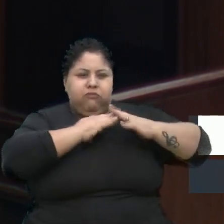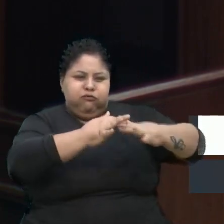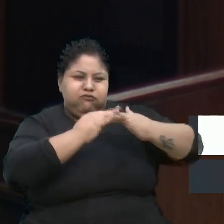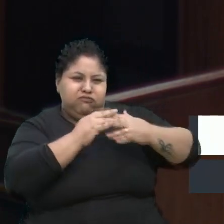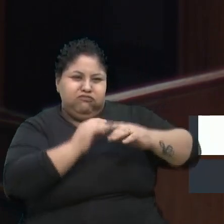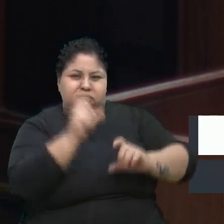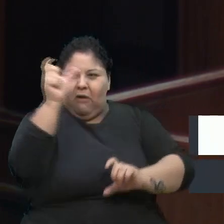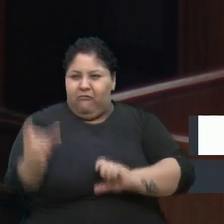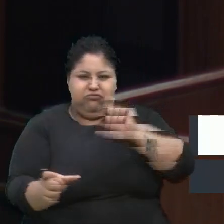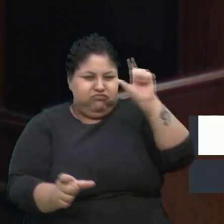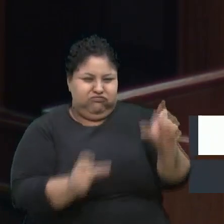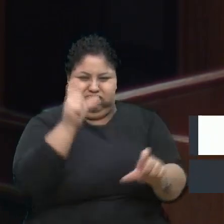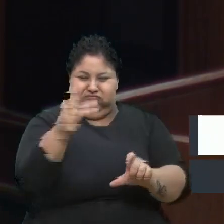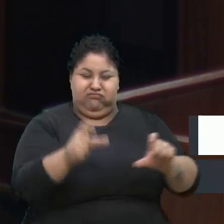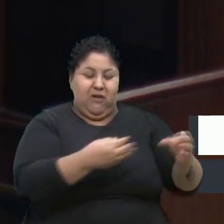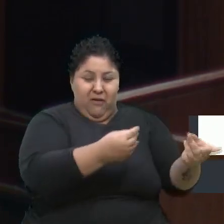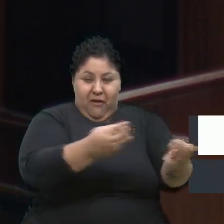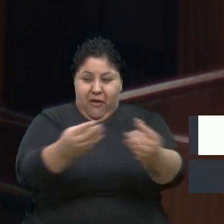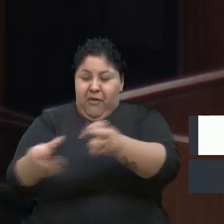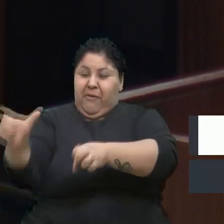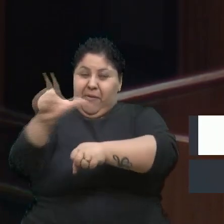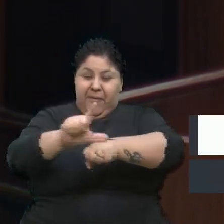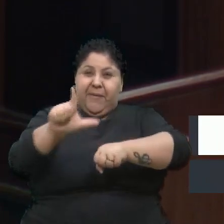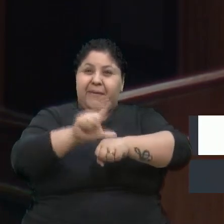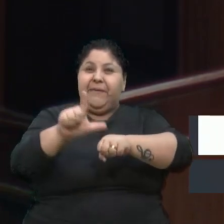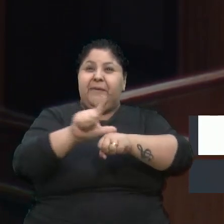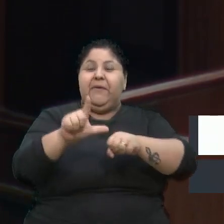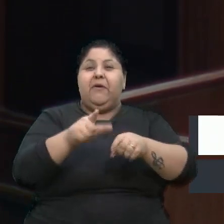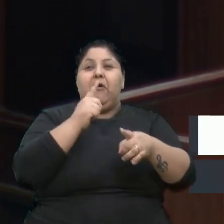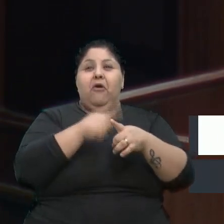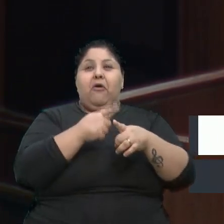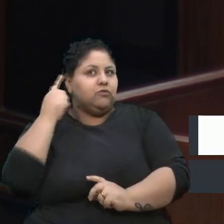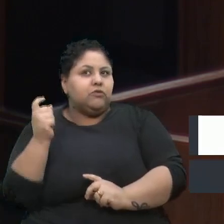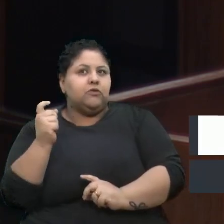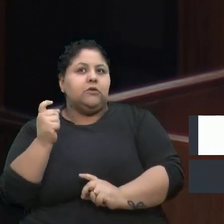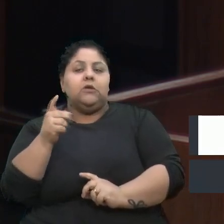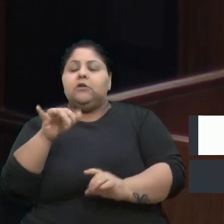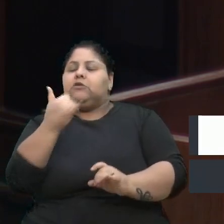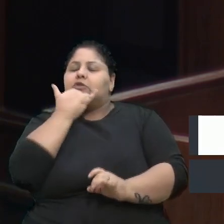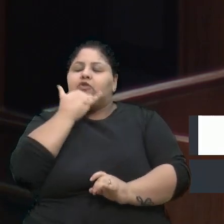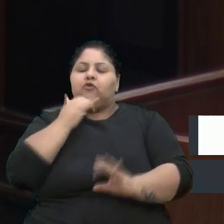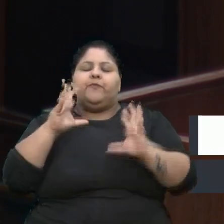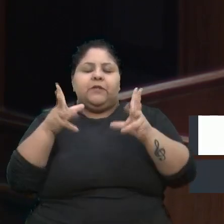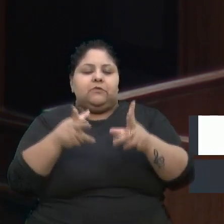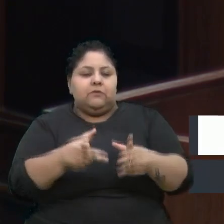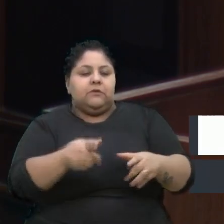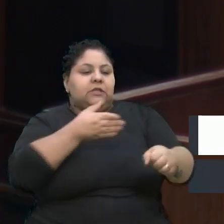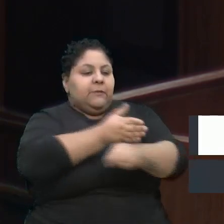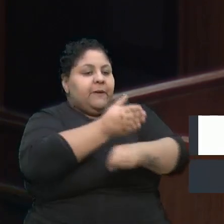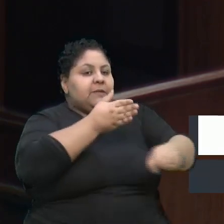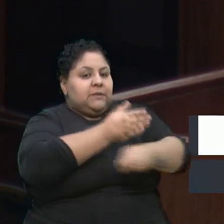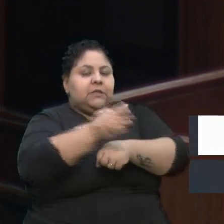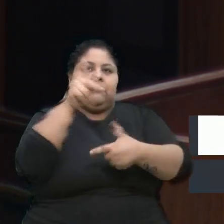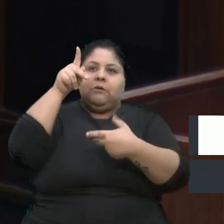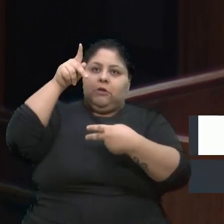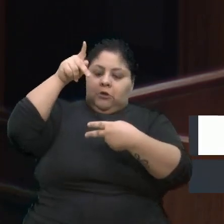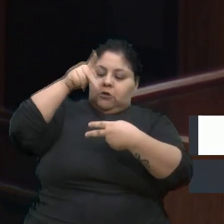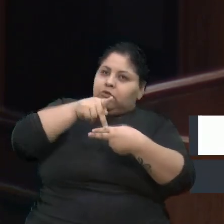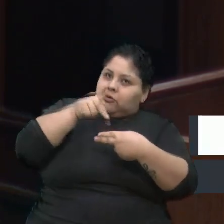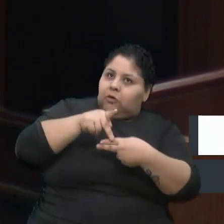desde o início, a Doce Doce, Boticário, a Gangue, vereador Lucas, quem não comprou uma roupinha na Gangue,